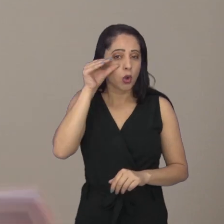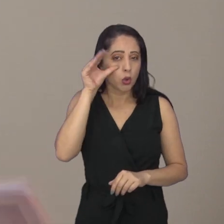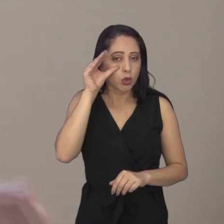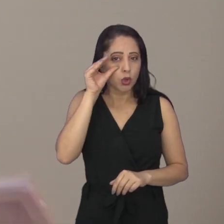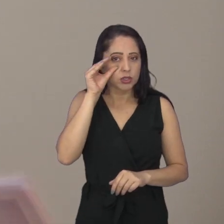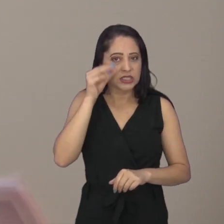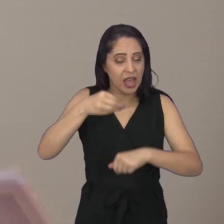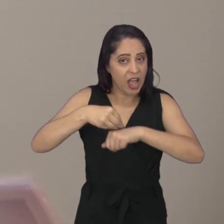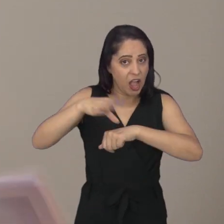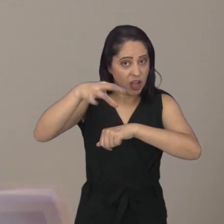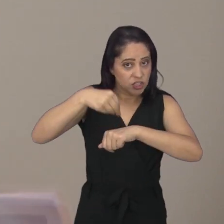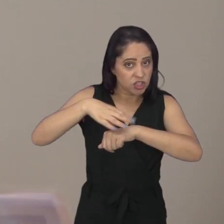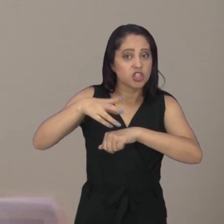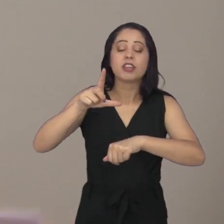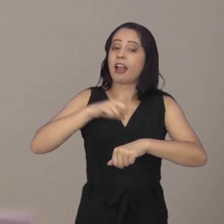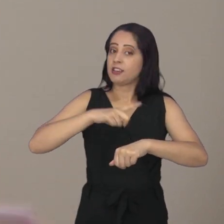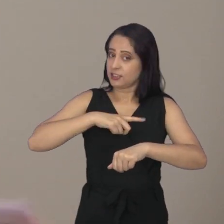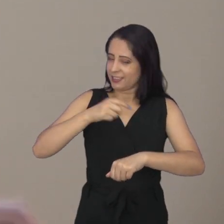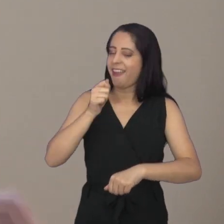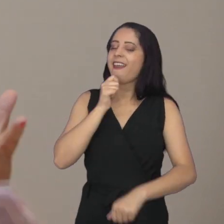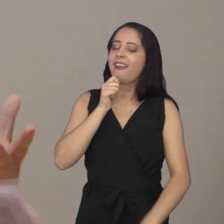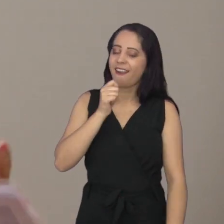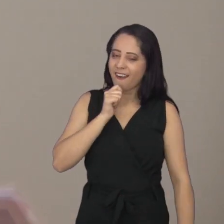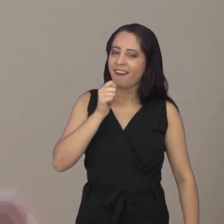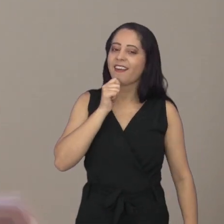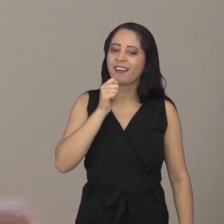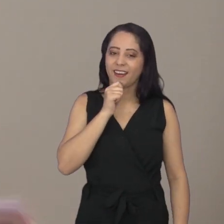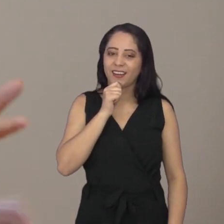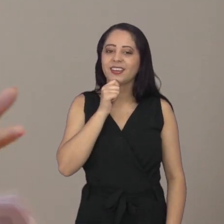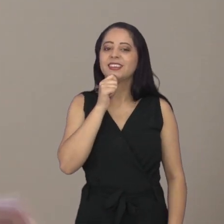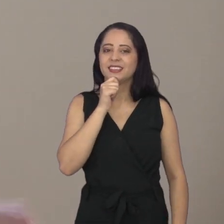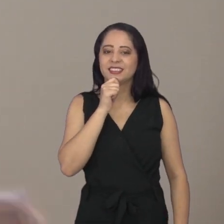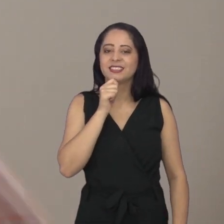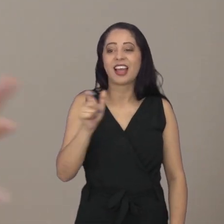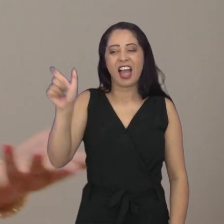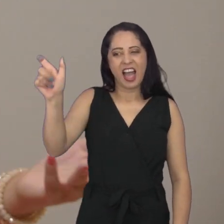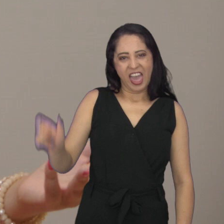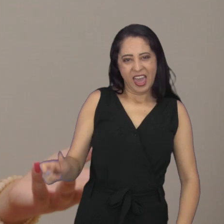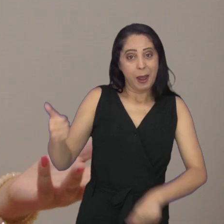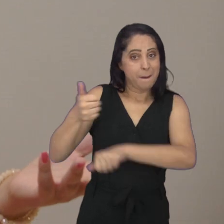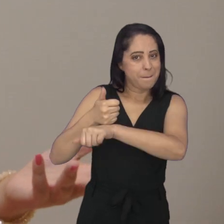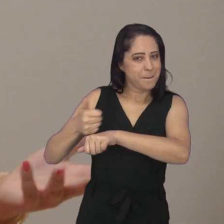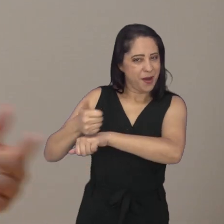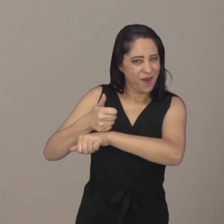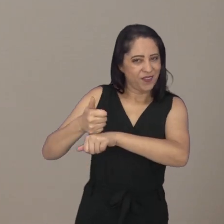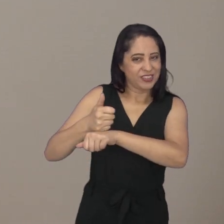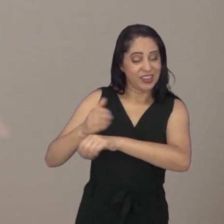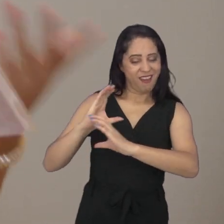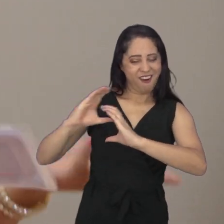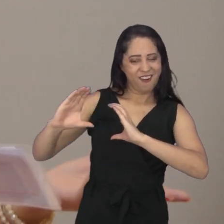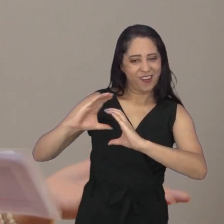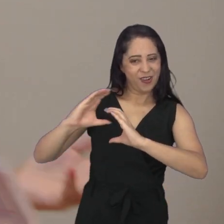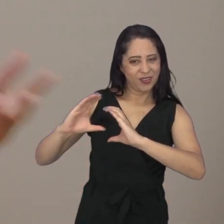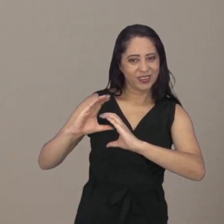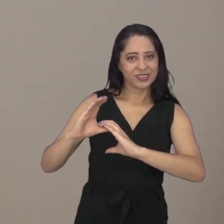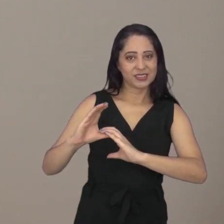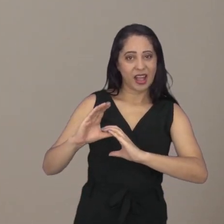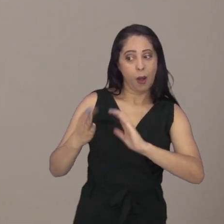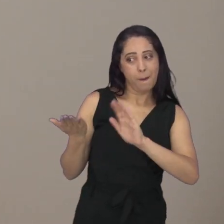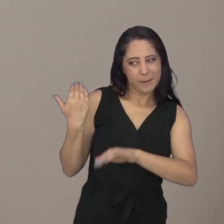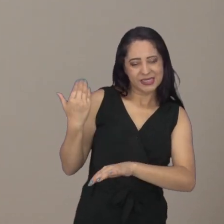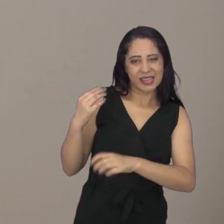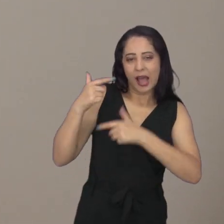claro, dicas super especiais para a gente desbravar aí com essa que é especialista em comunicação, foi dentista,